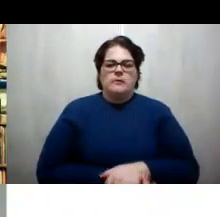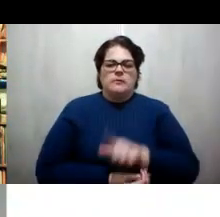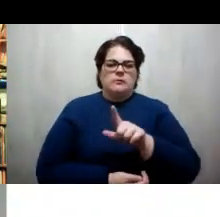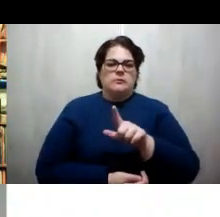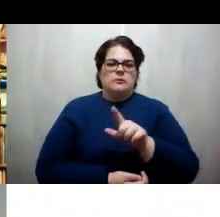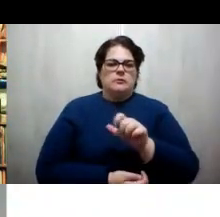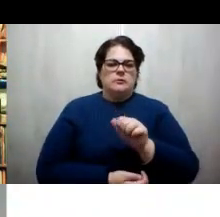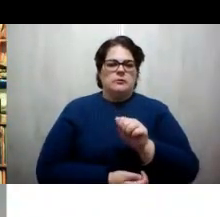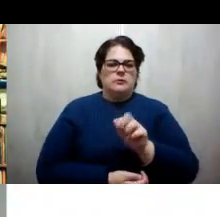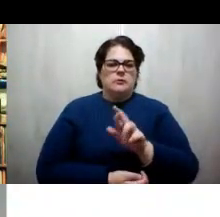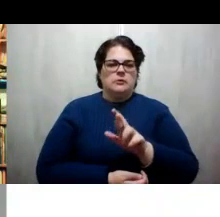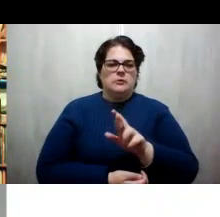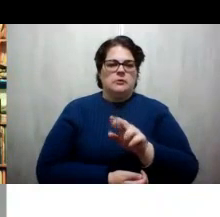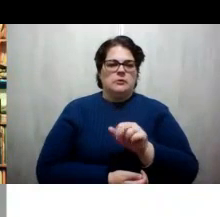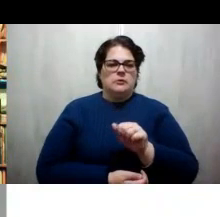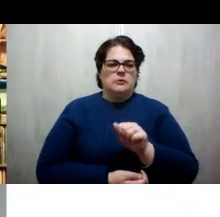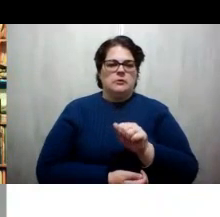pergunta: